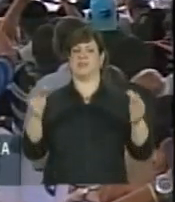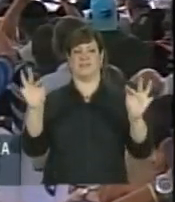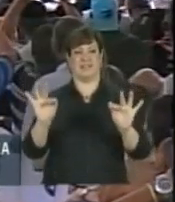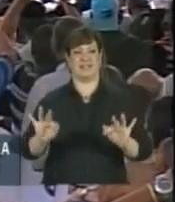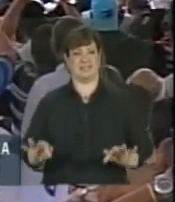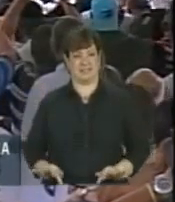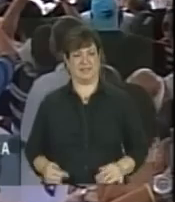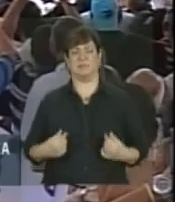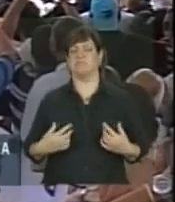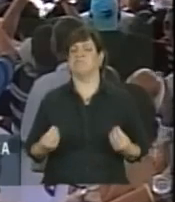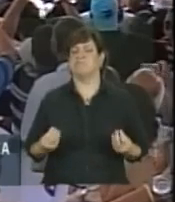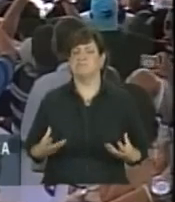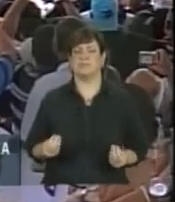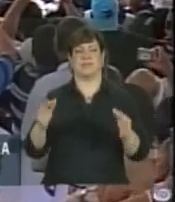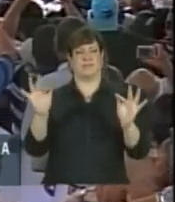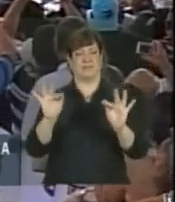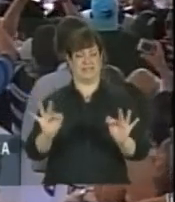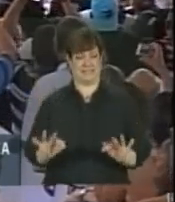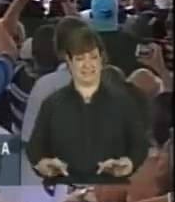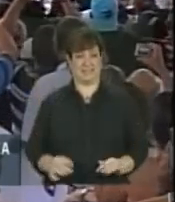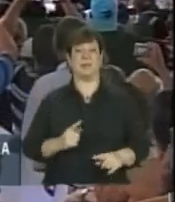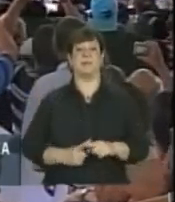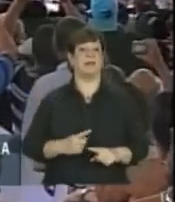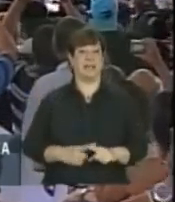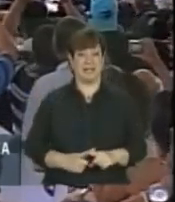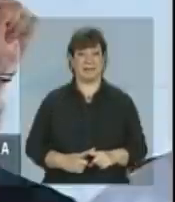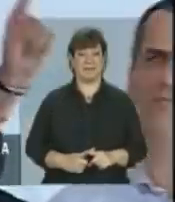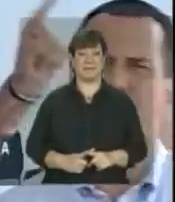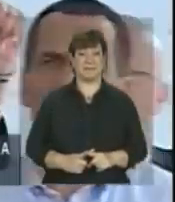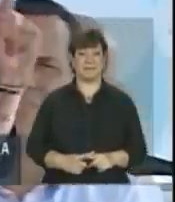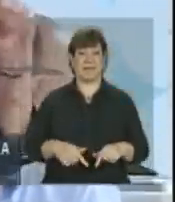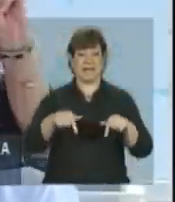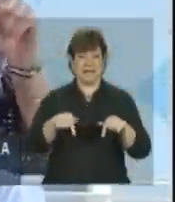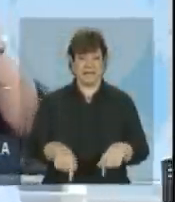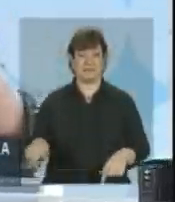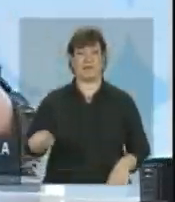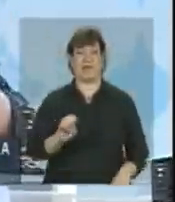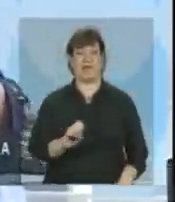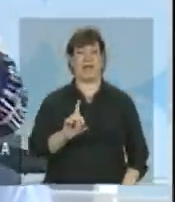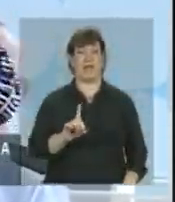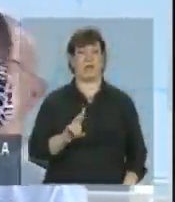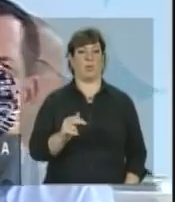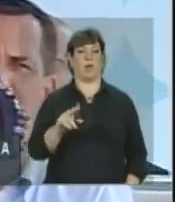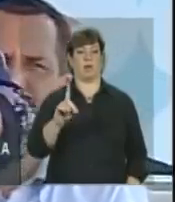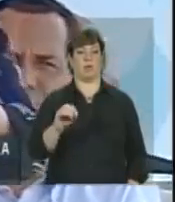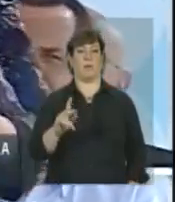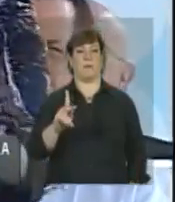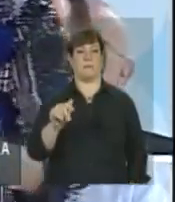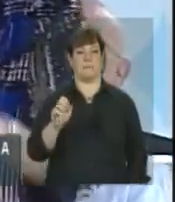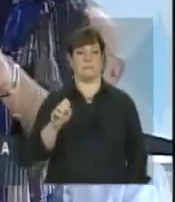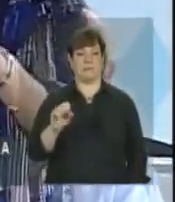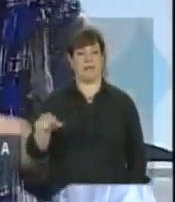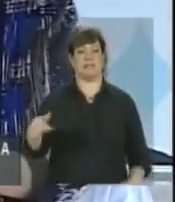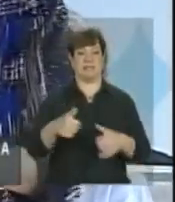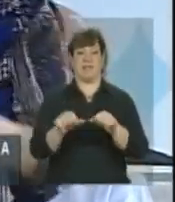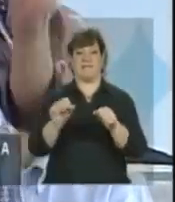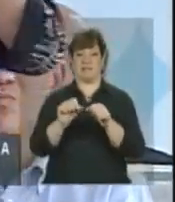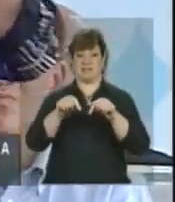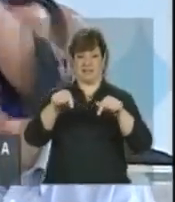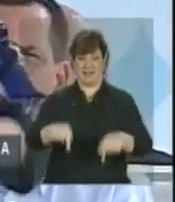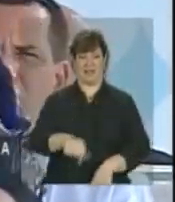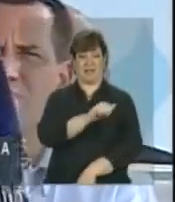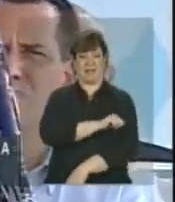feliz. Eu estou muito feliz porque isso que o Eduardo Paes está fazendo aqui no Rio de